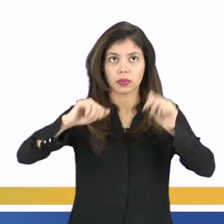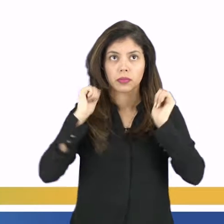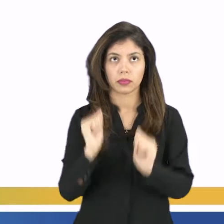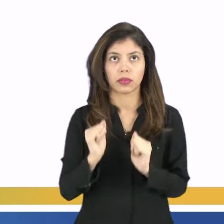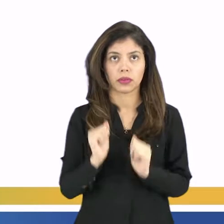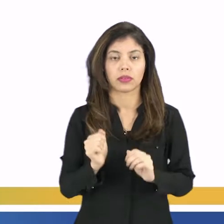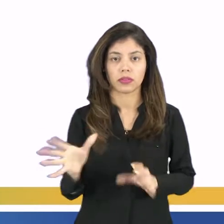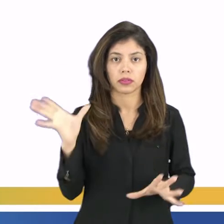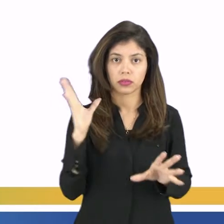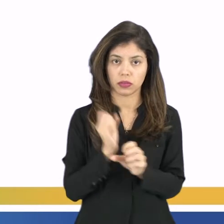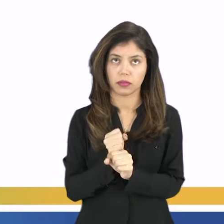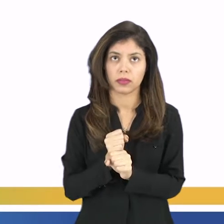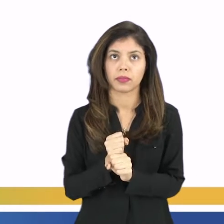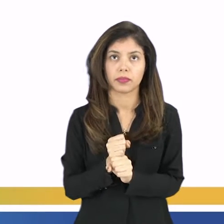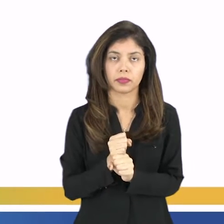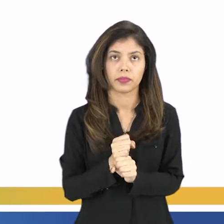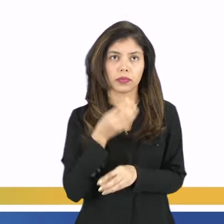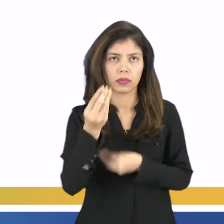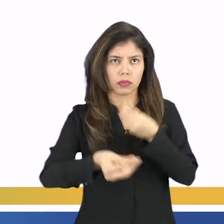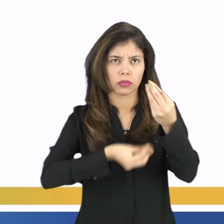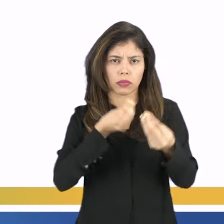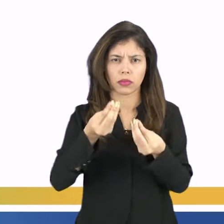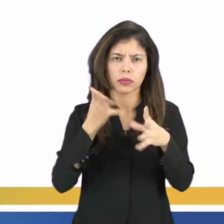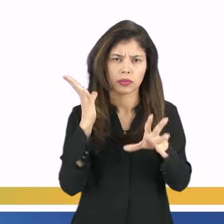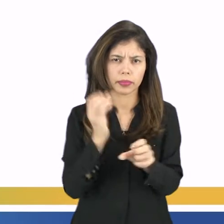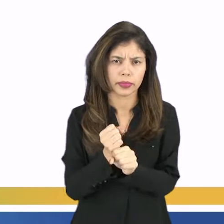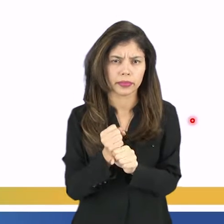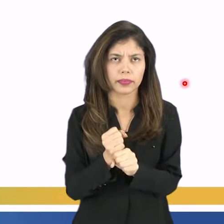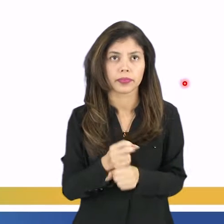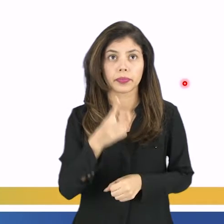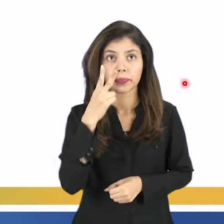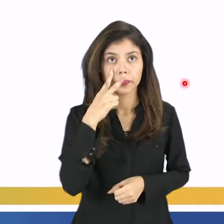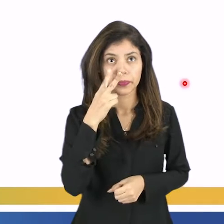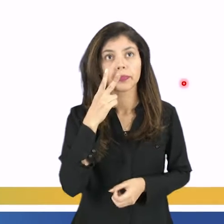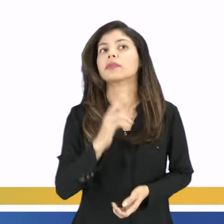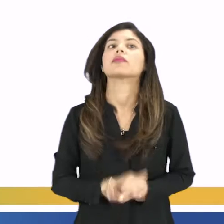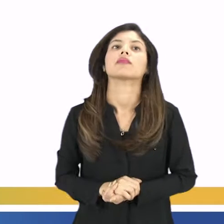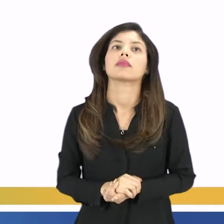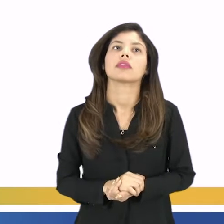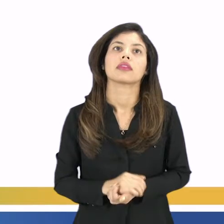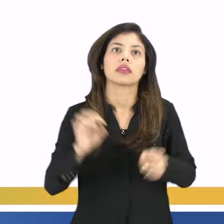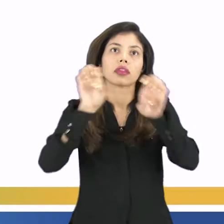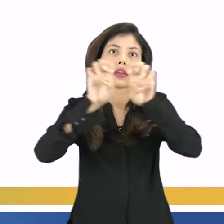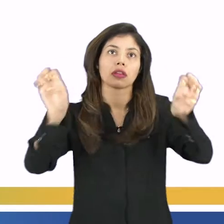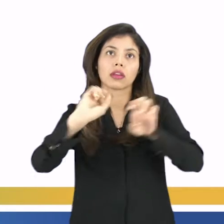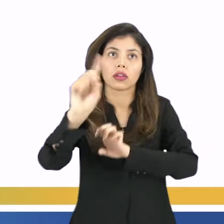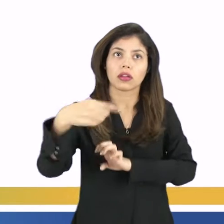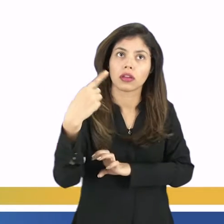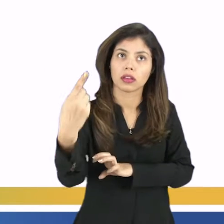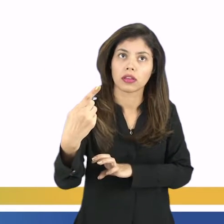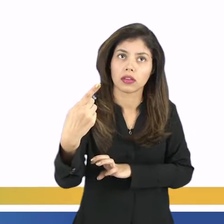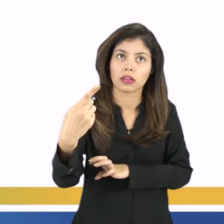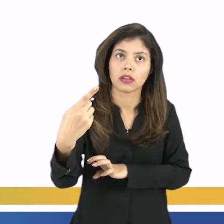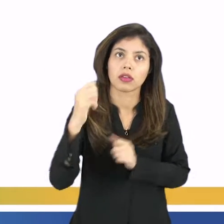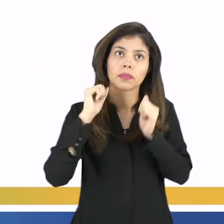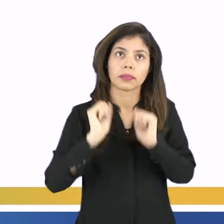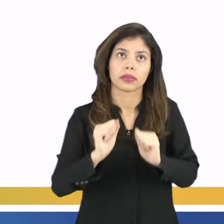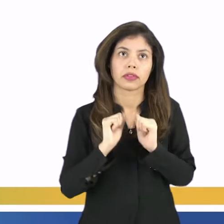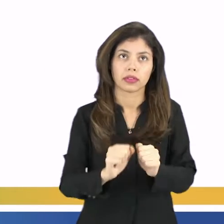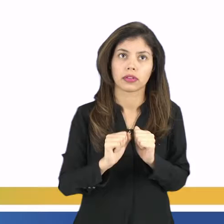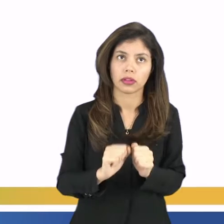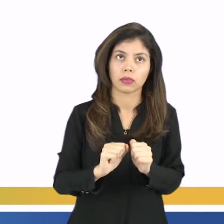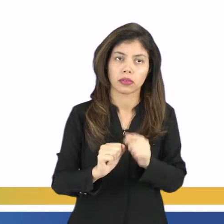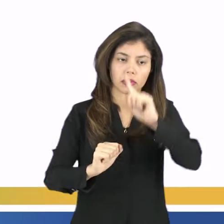elas podem ser somadas. E como que elas são somadas? Veja bem, as equações elas são somadas da seguinte maneira: nós